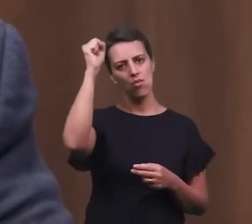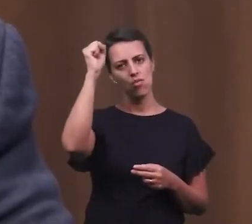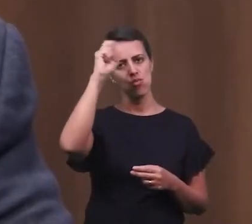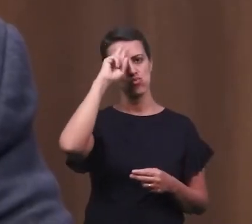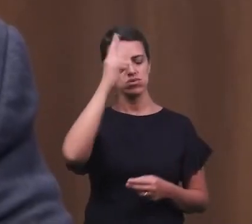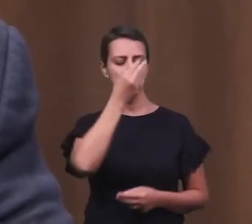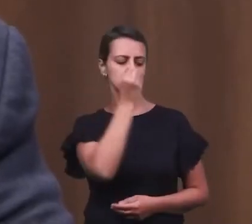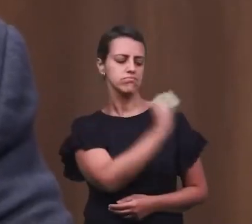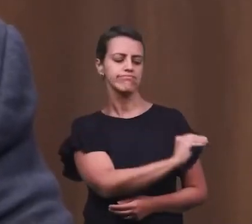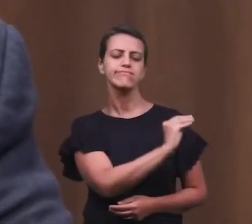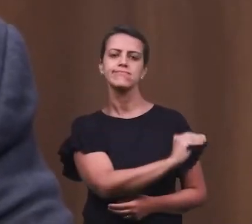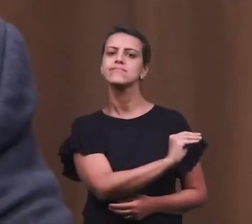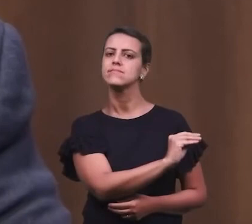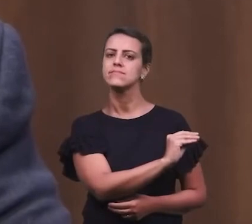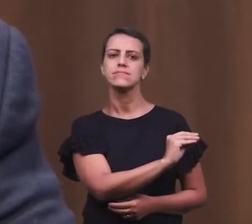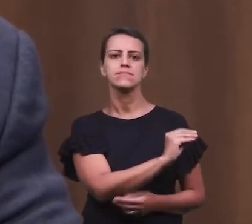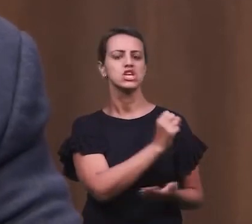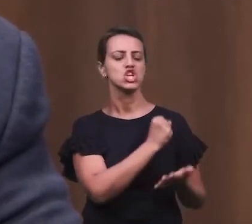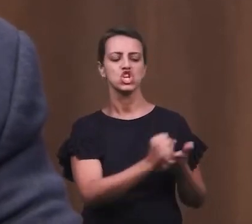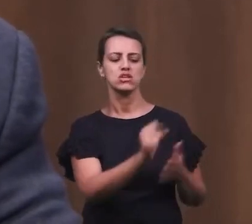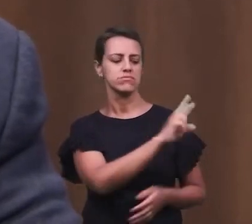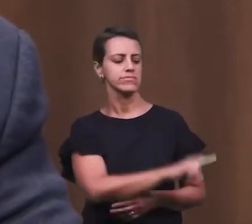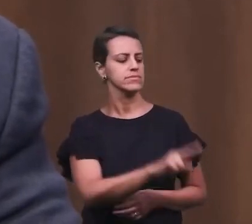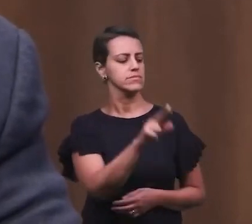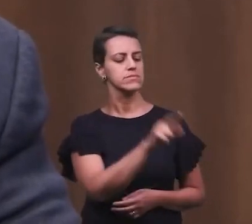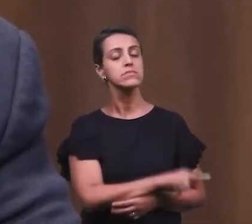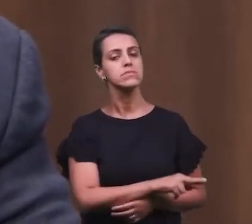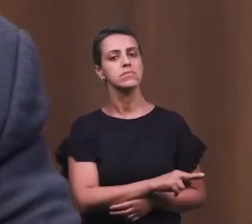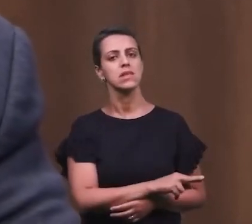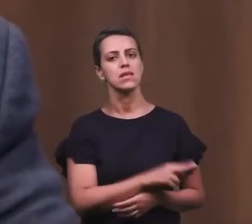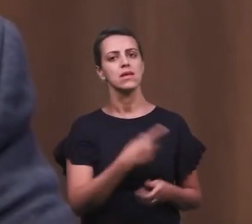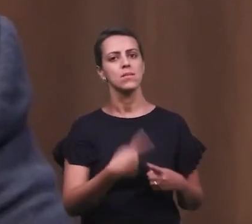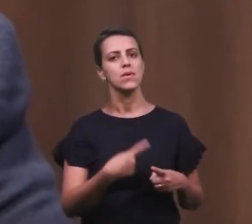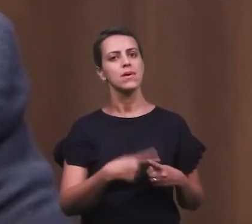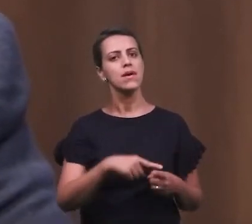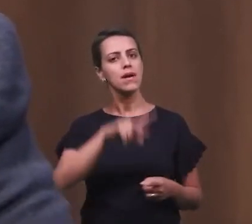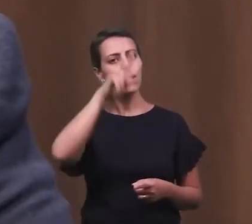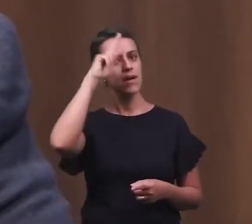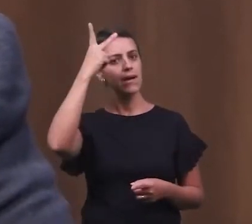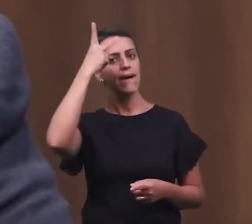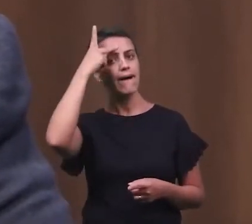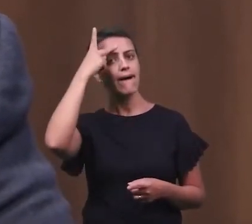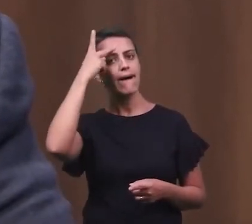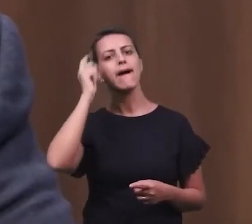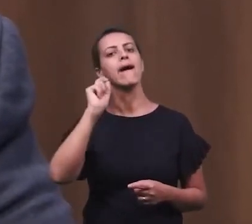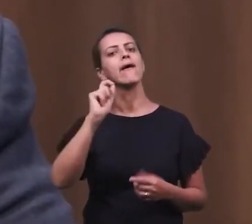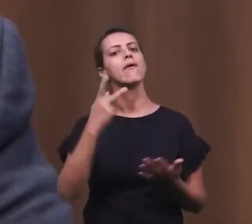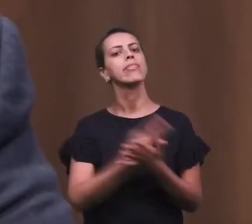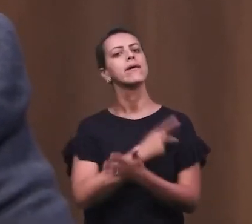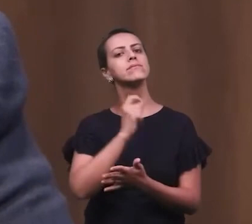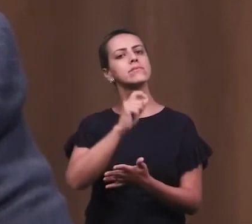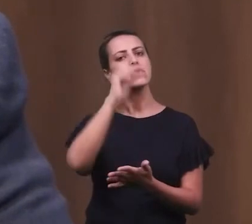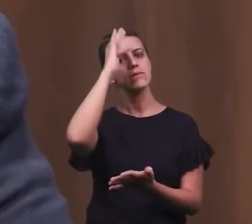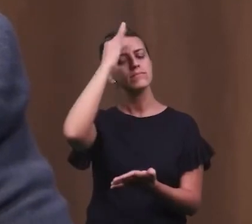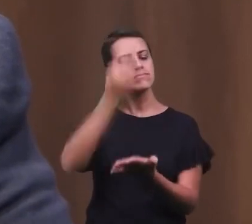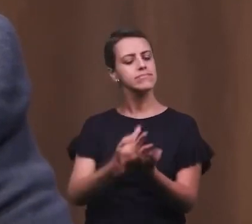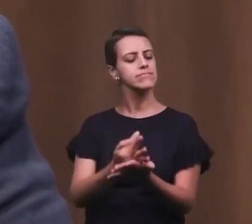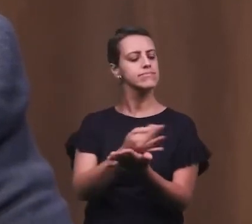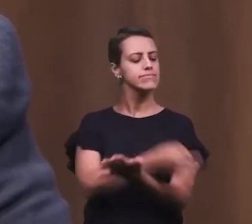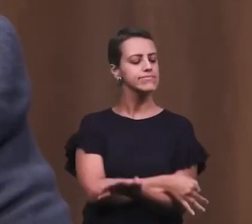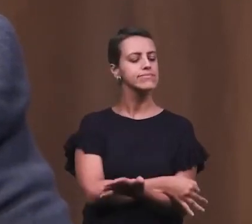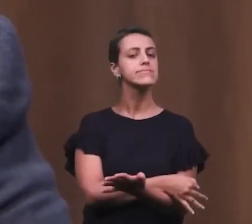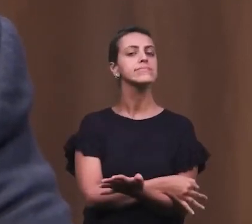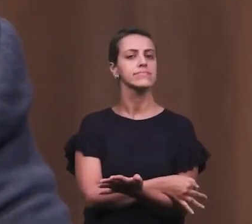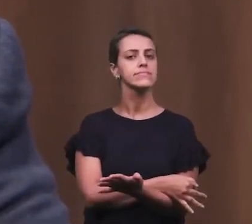temos que ter muito cuidado com essa questão, porque a rebeldia leva à apostasia. Antes de levar à apostasia, o